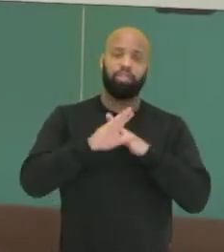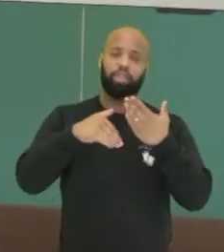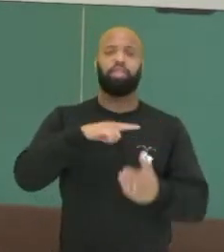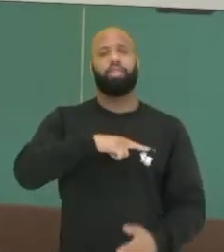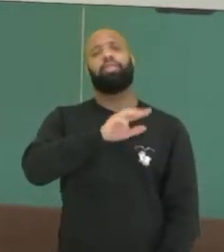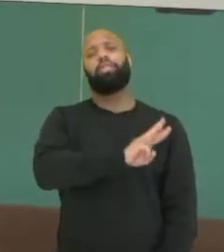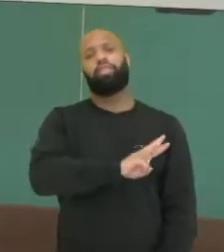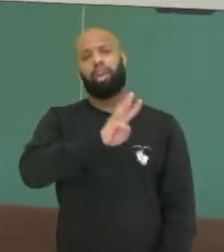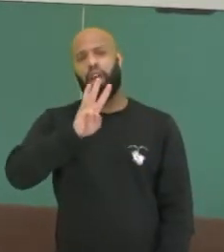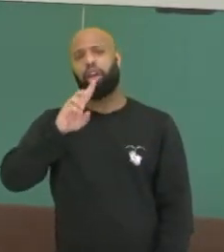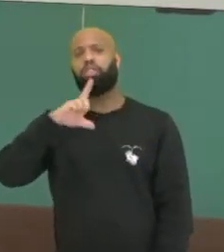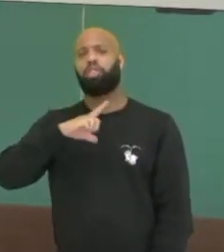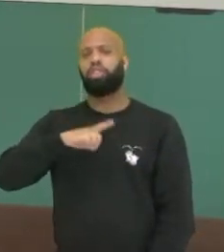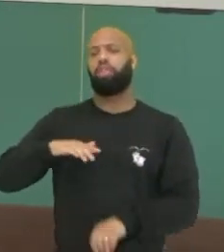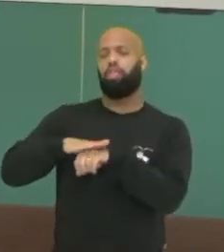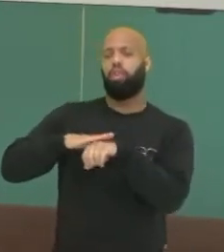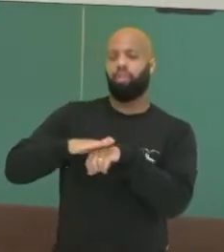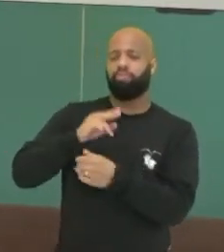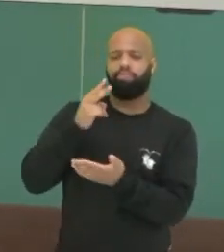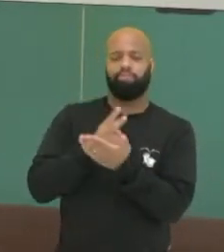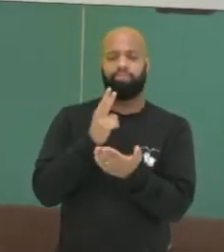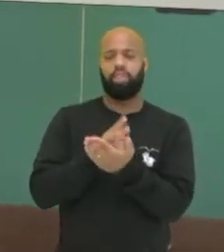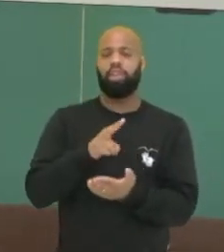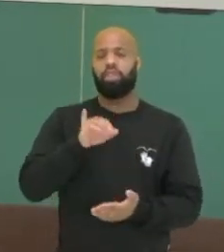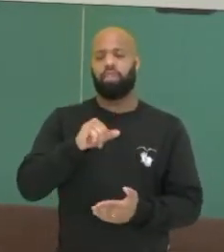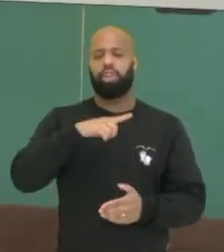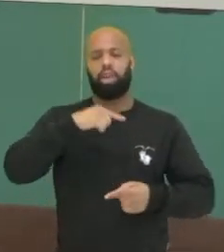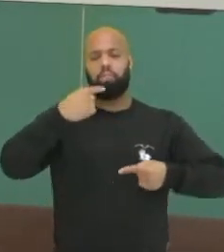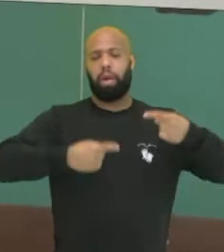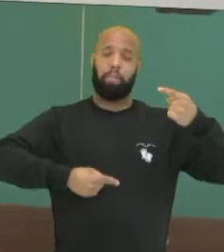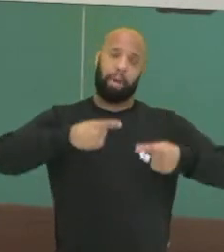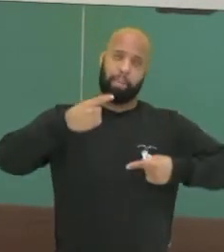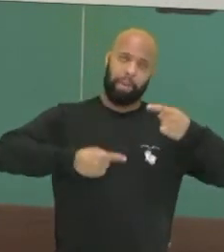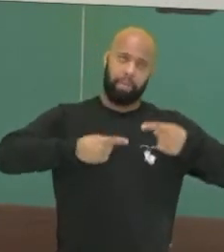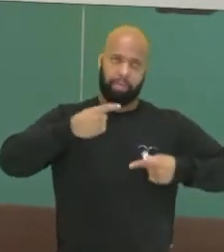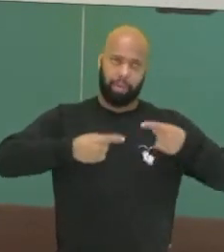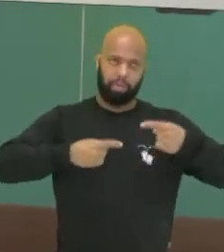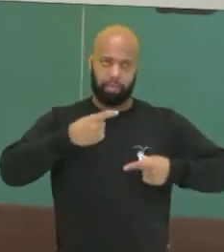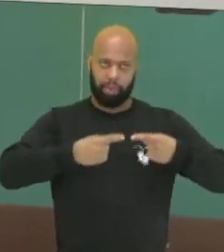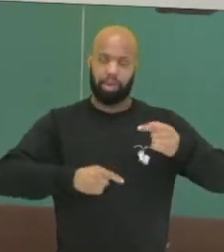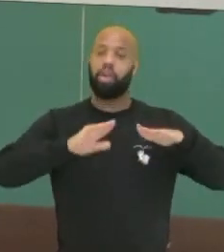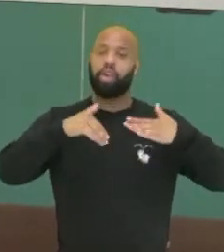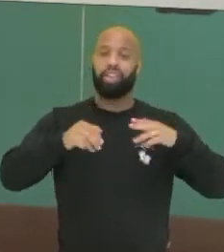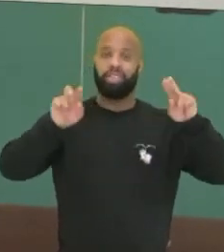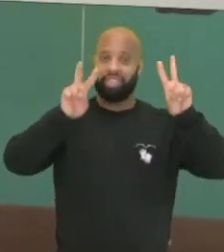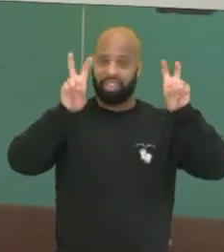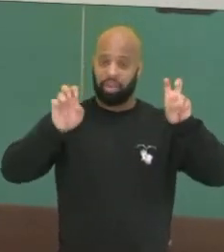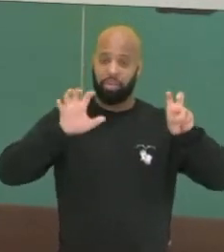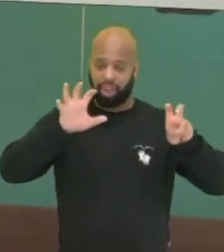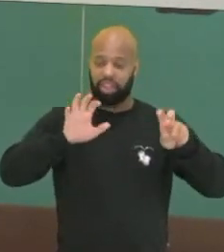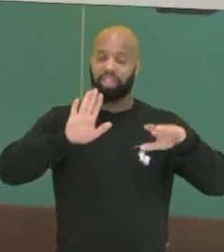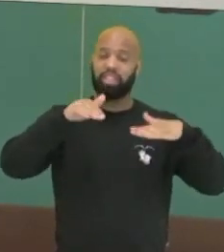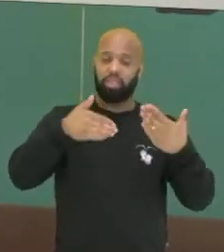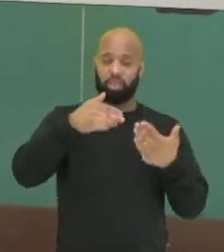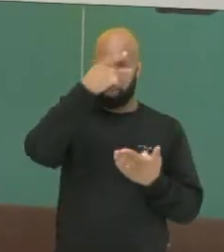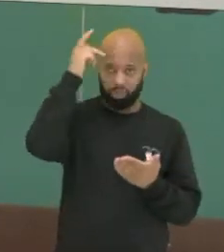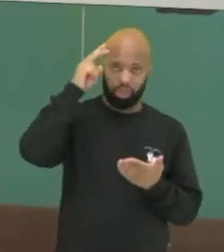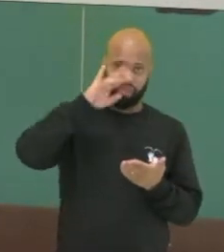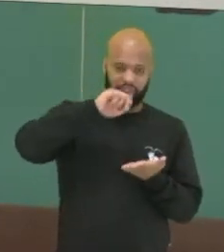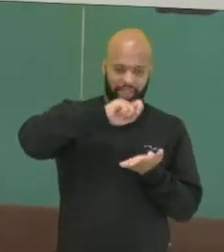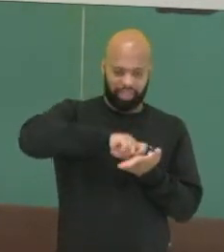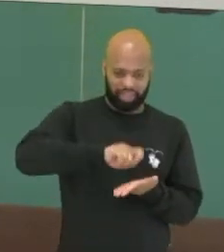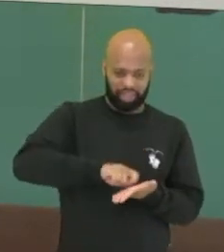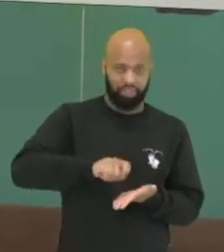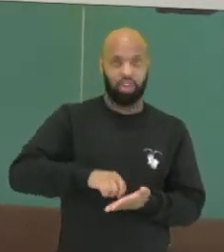sites, sempre gera uma discussão, sempre gera comentários. E sobre esse tema, o articulista tece a